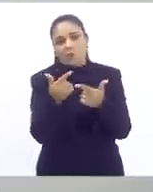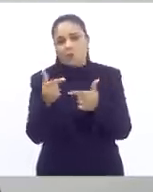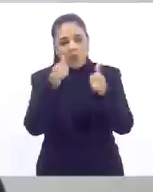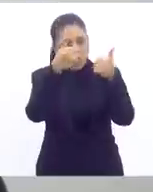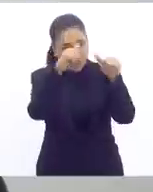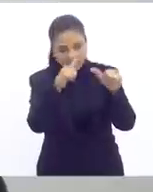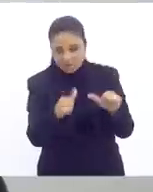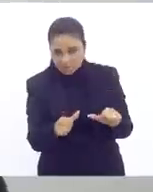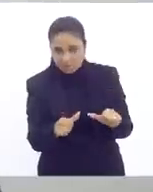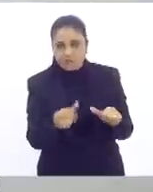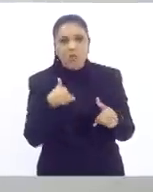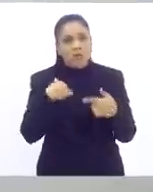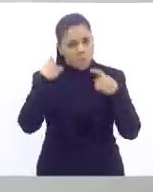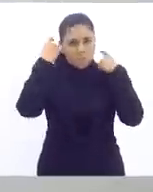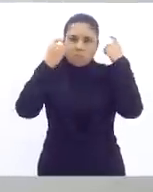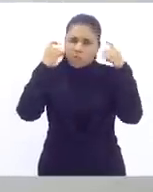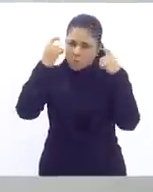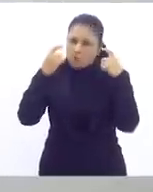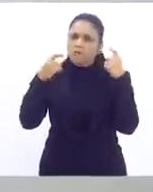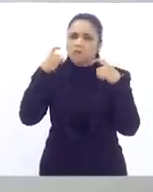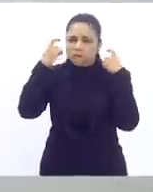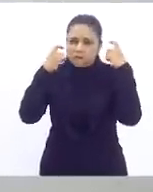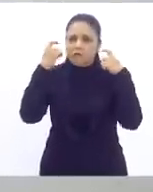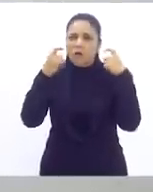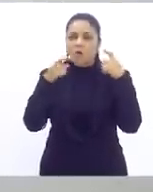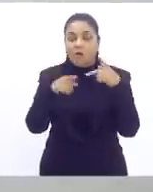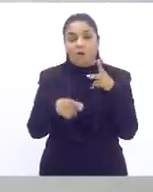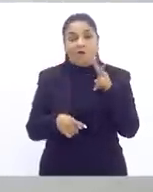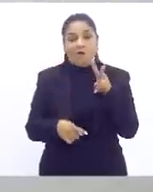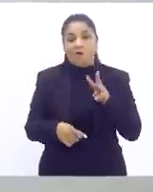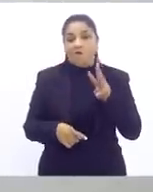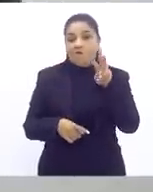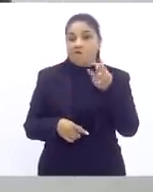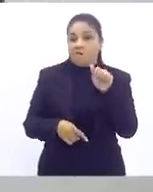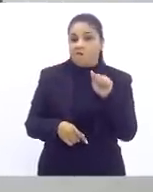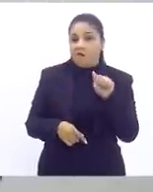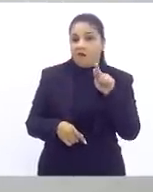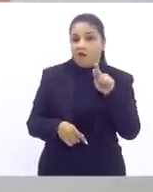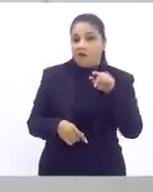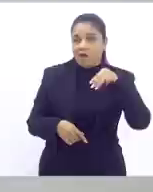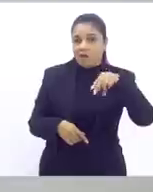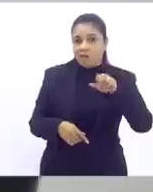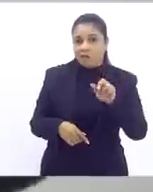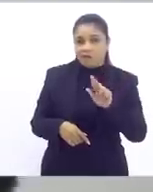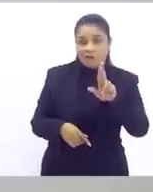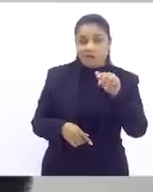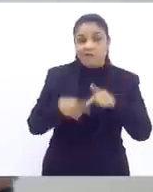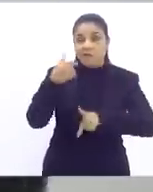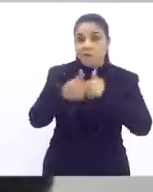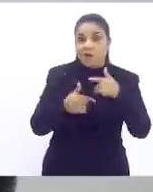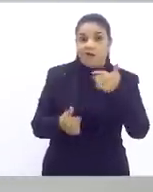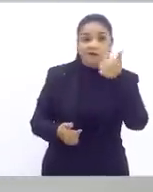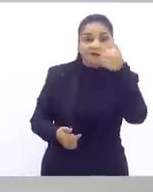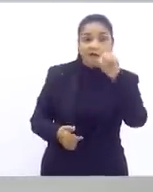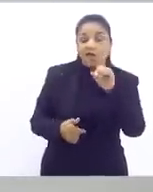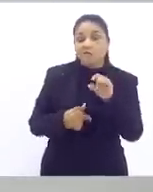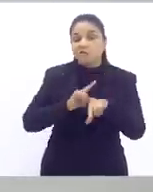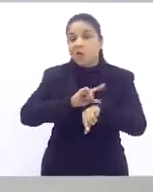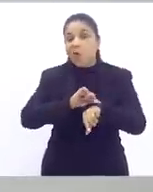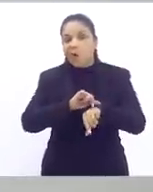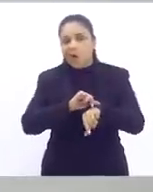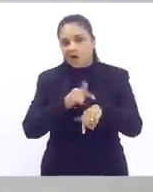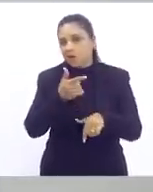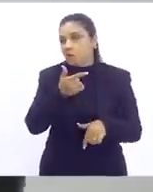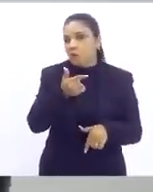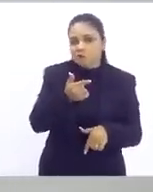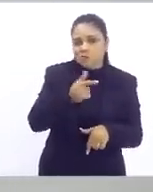que a gente também tem a gente tem preocupação temos o Wagner que vai já trabalha às vezes 10 horas por dia 15 horas por dia 12 horas por dia